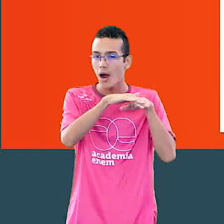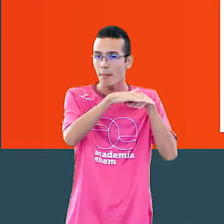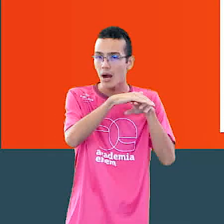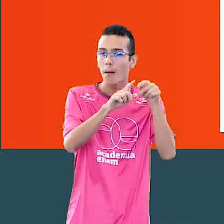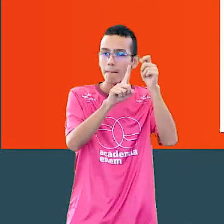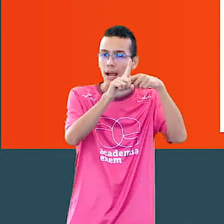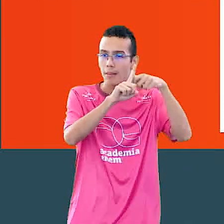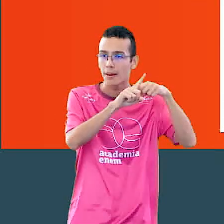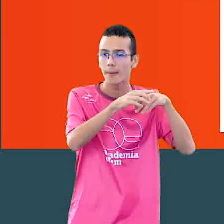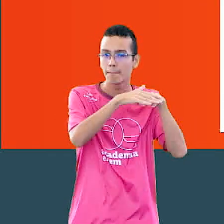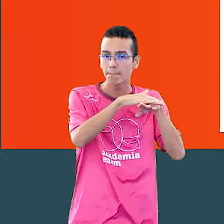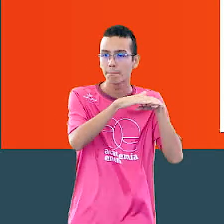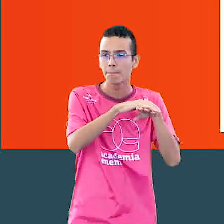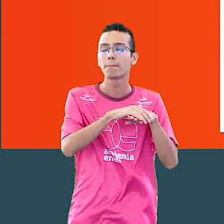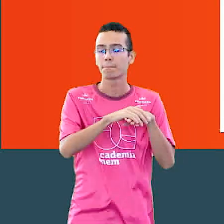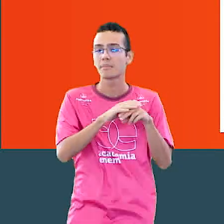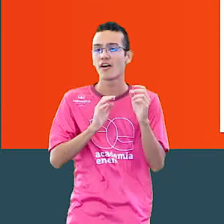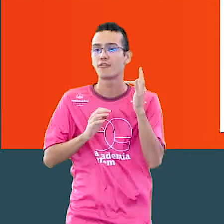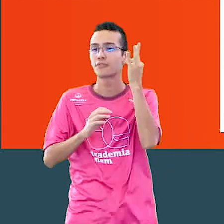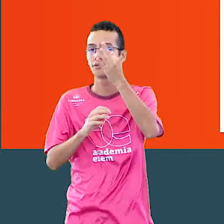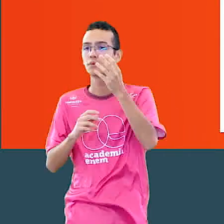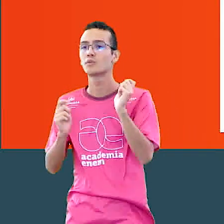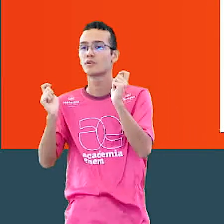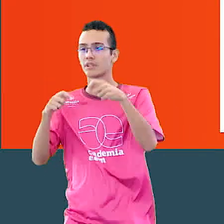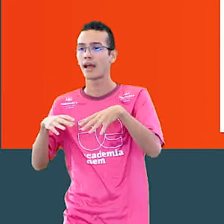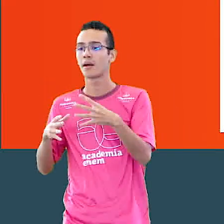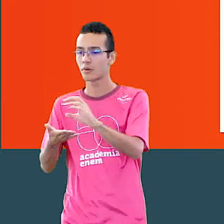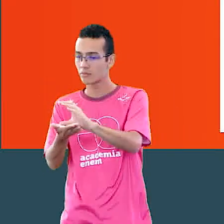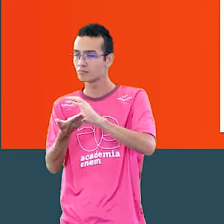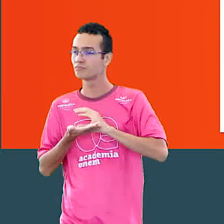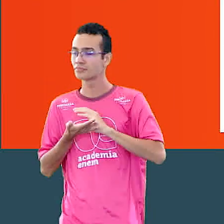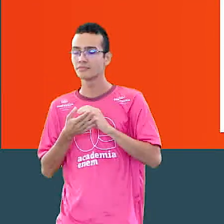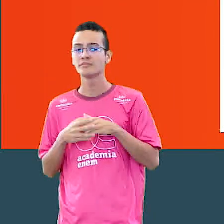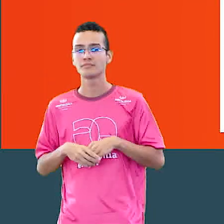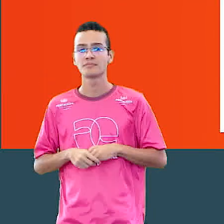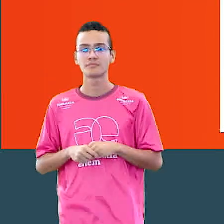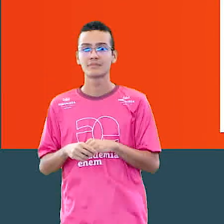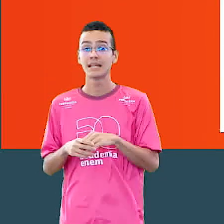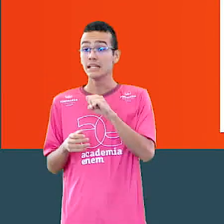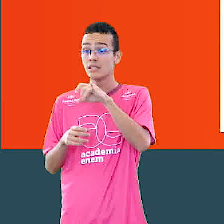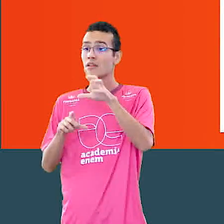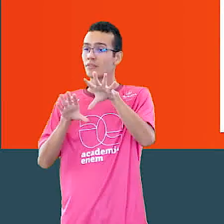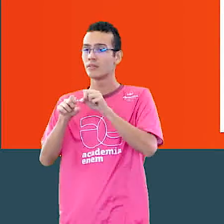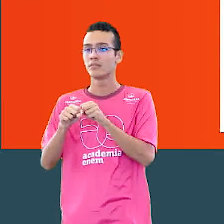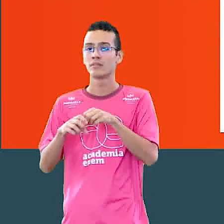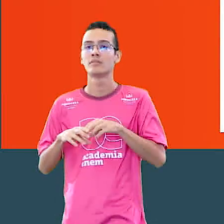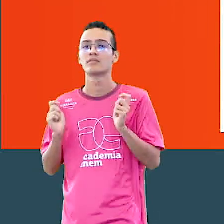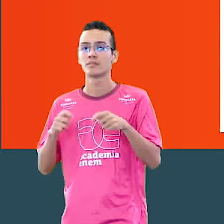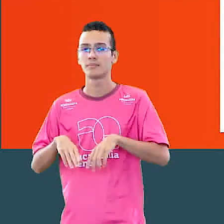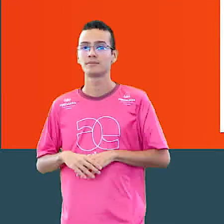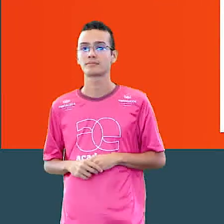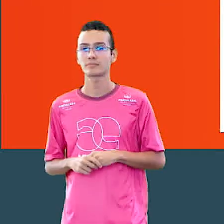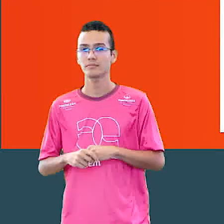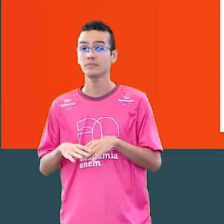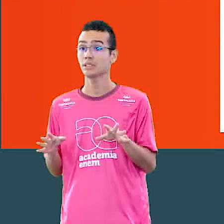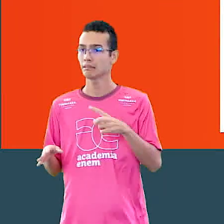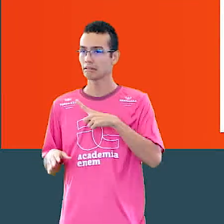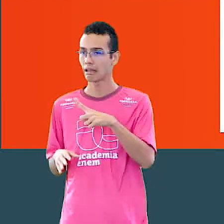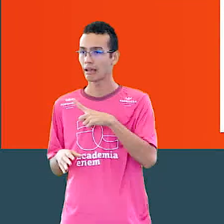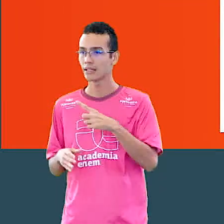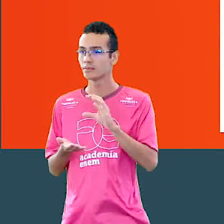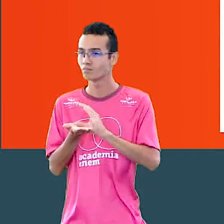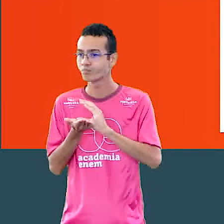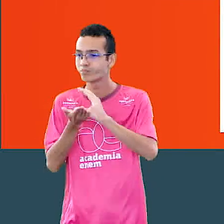concurso da prefeitura ou do estado. Tá? Então, ele investiu para ter um professor na rede